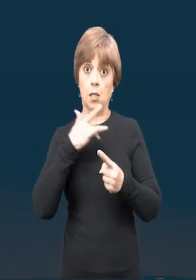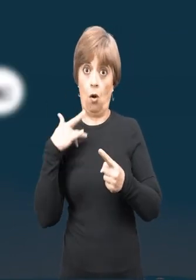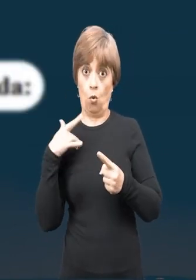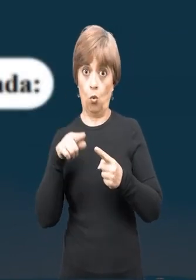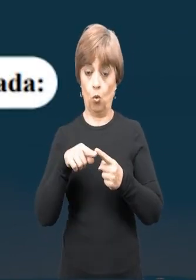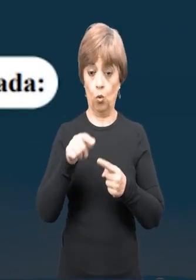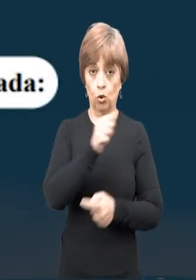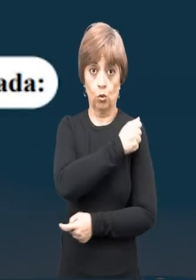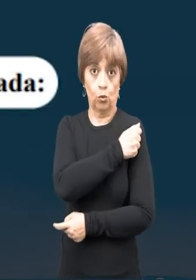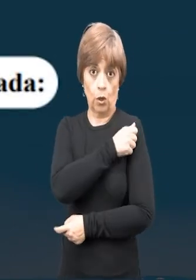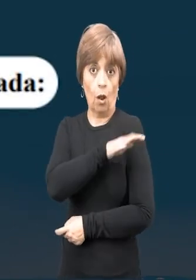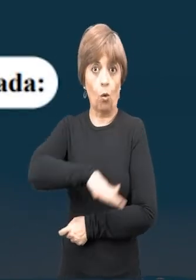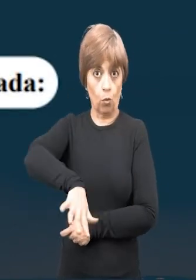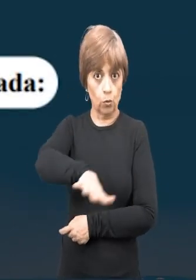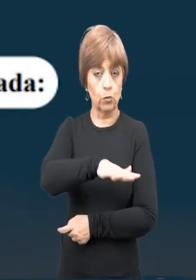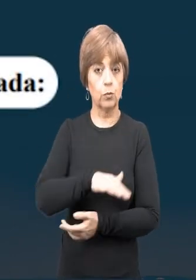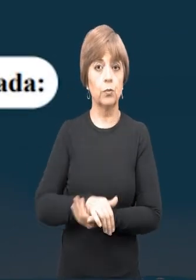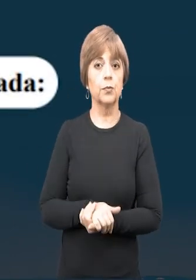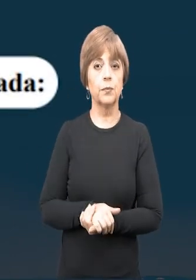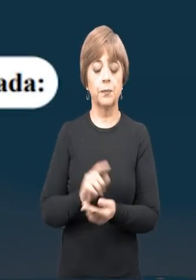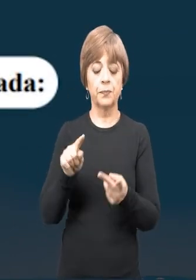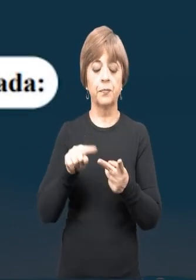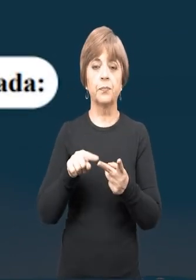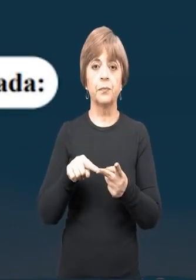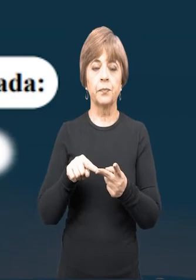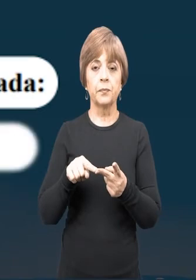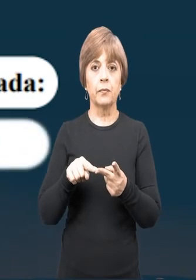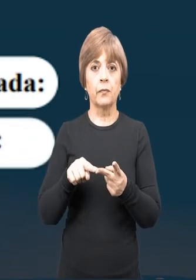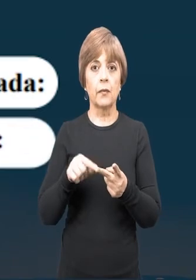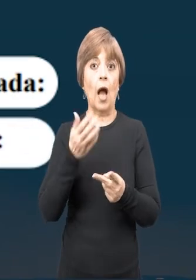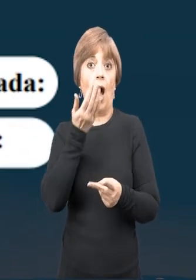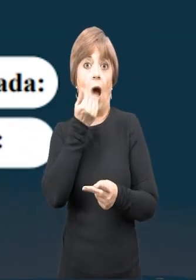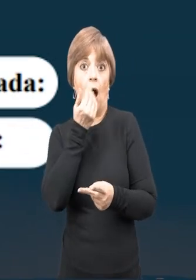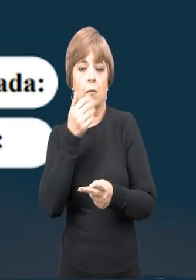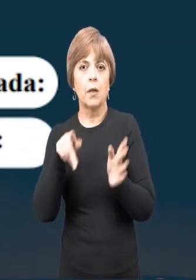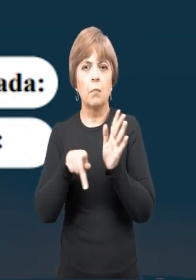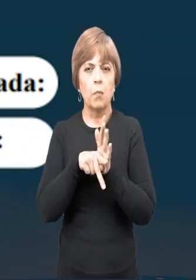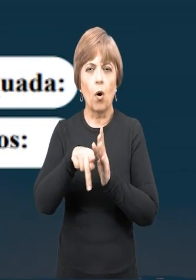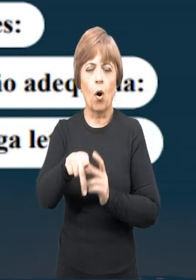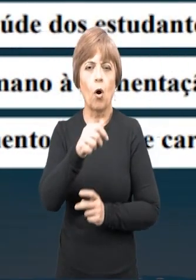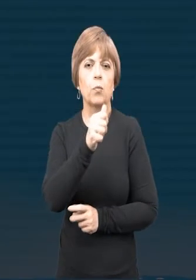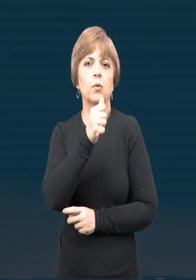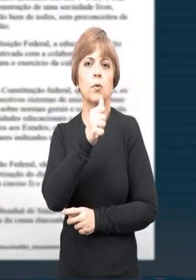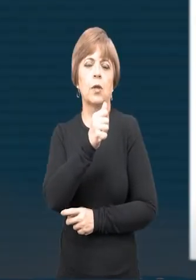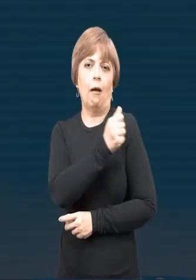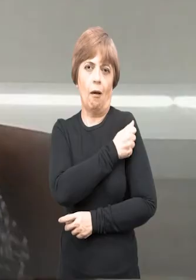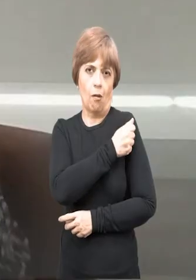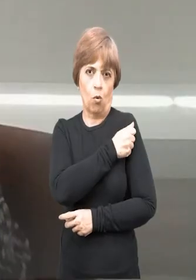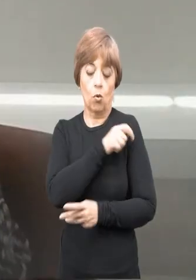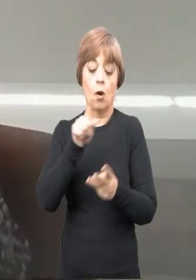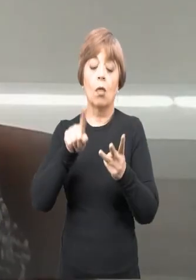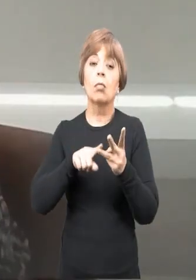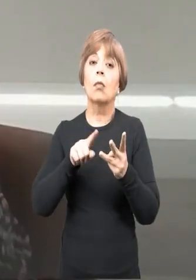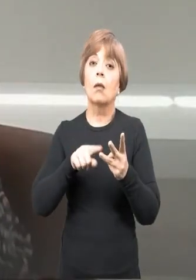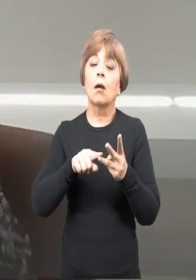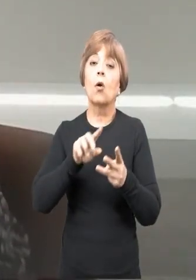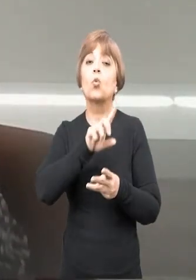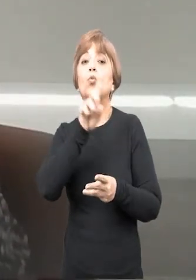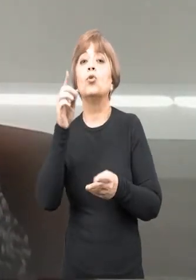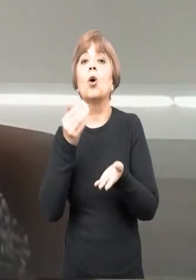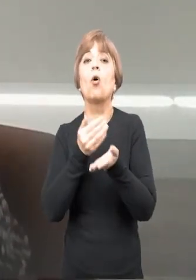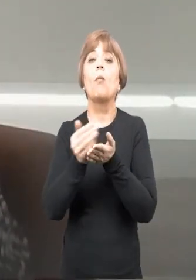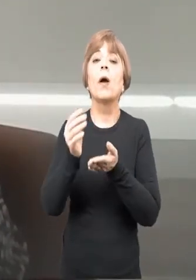alunos, a questão da alimentação e a questão do calendário. No que diz respeito